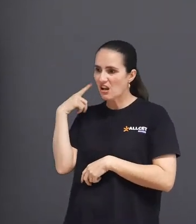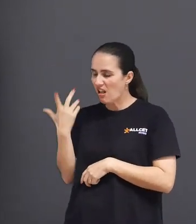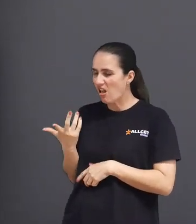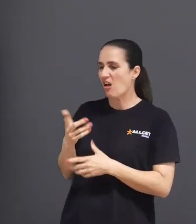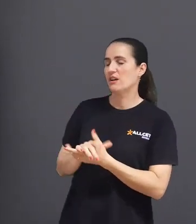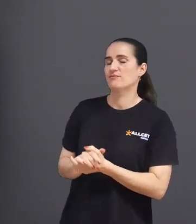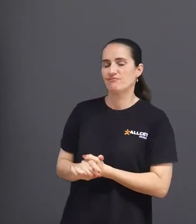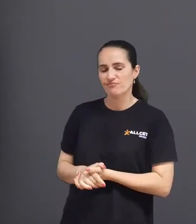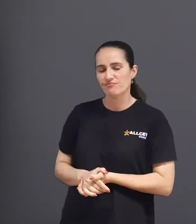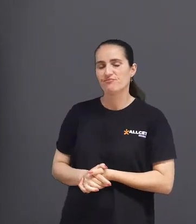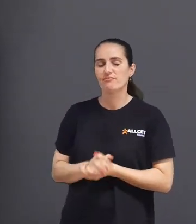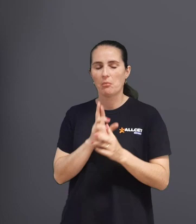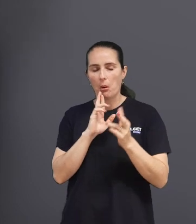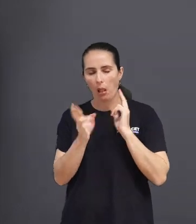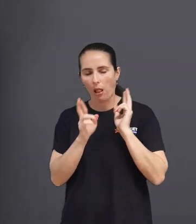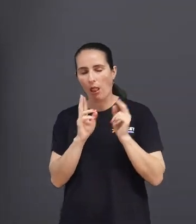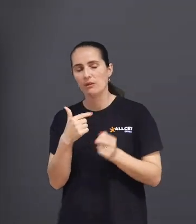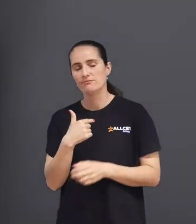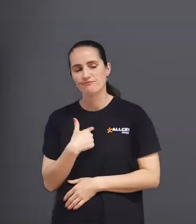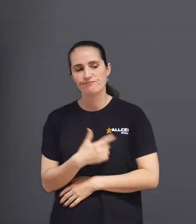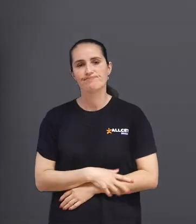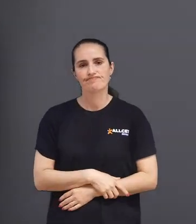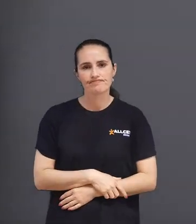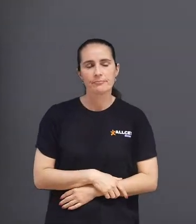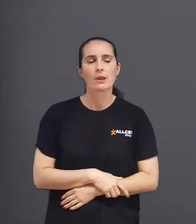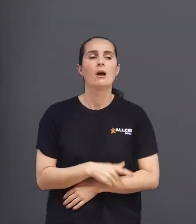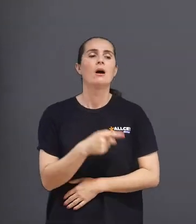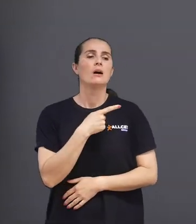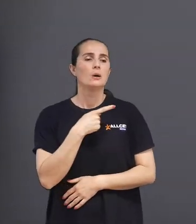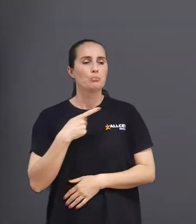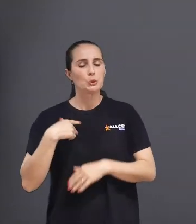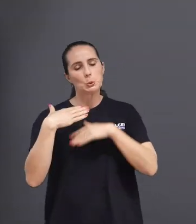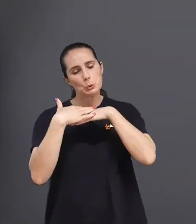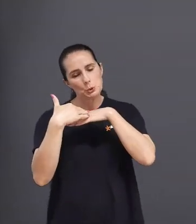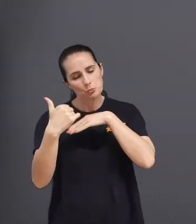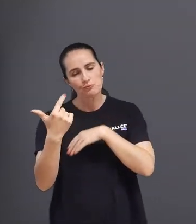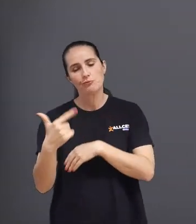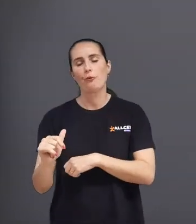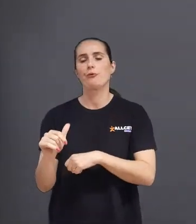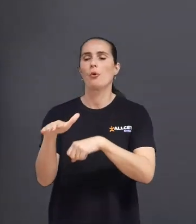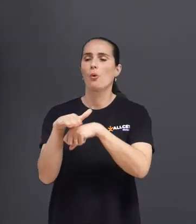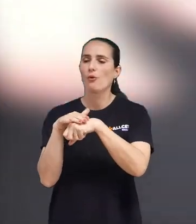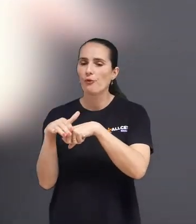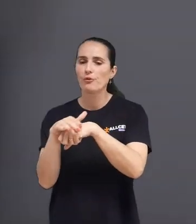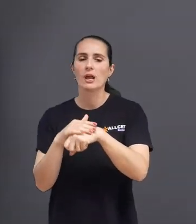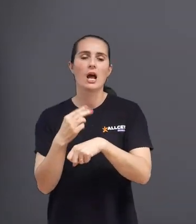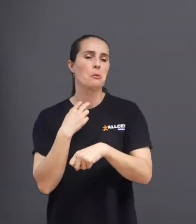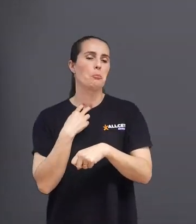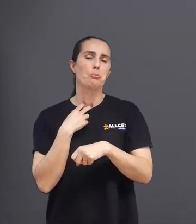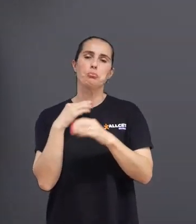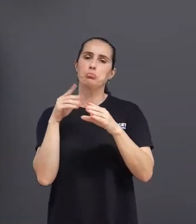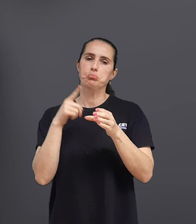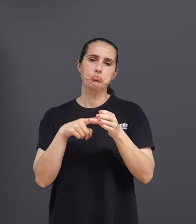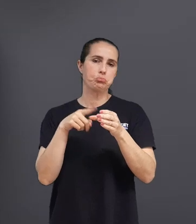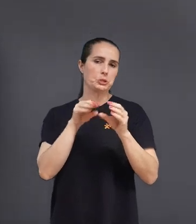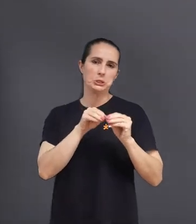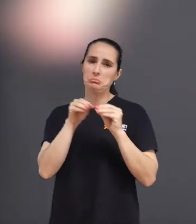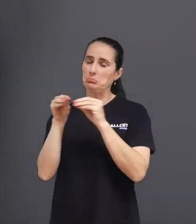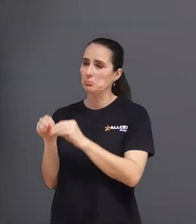nasceu e ele achou que estava tudo em paz. Foi onde ele já quis mudar de igreja, já foi atrás de